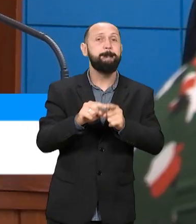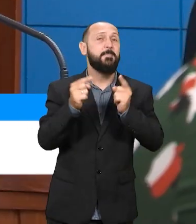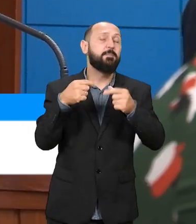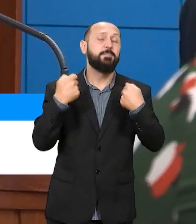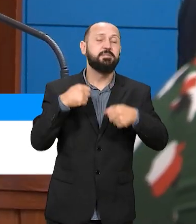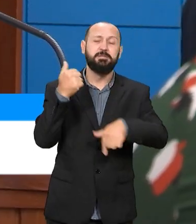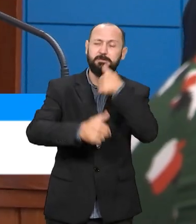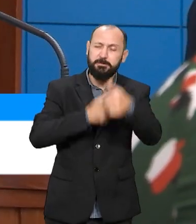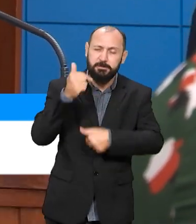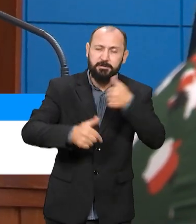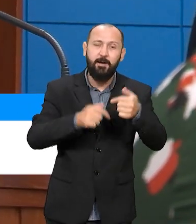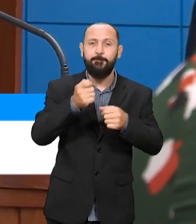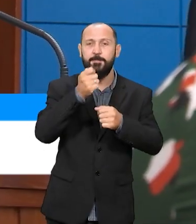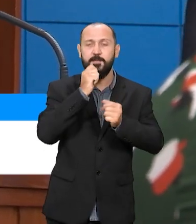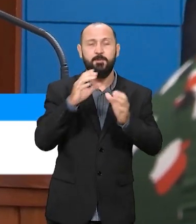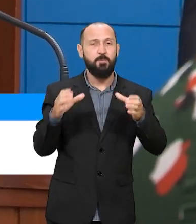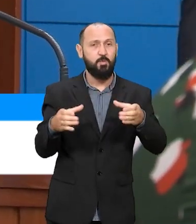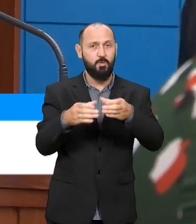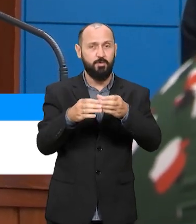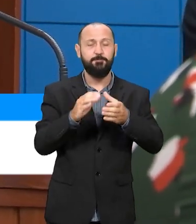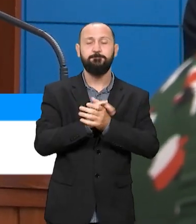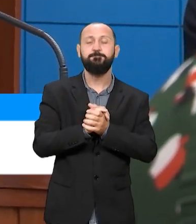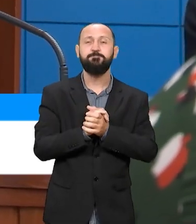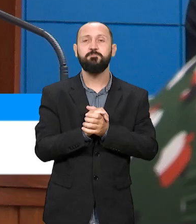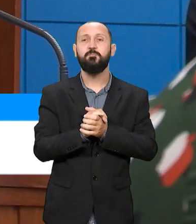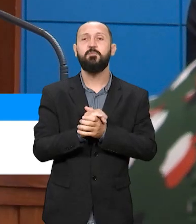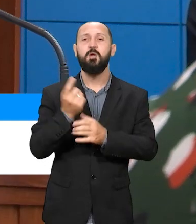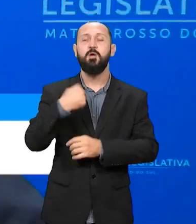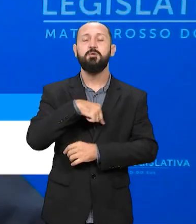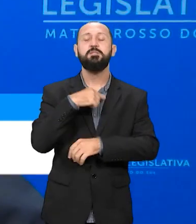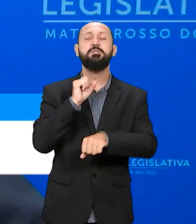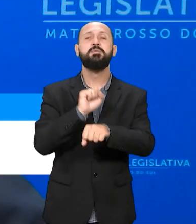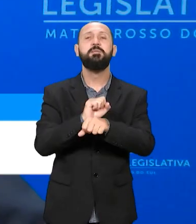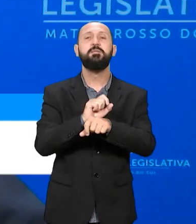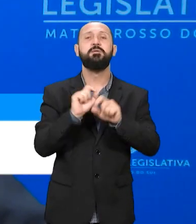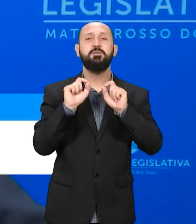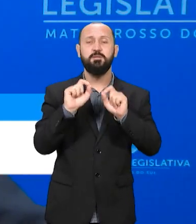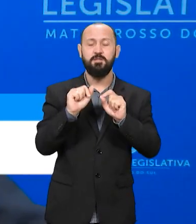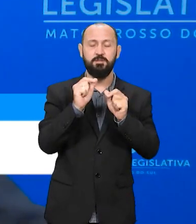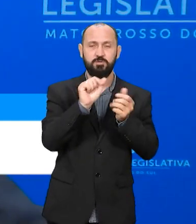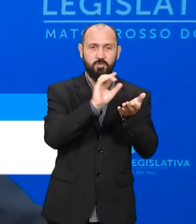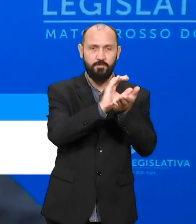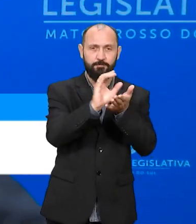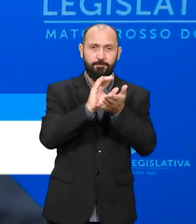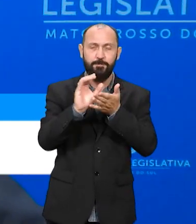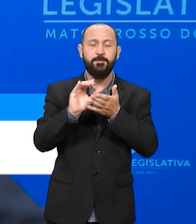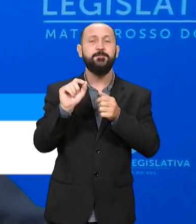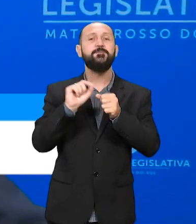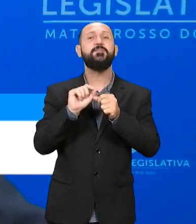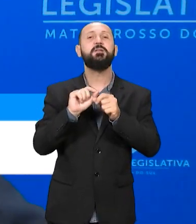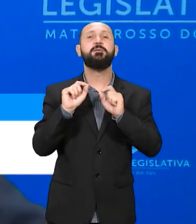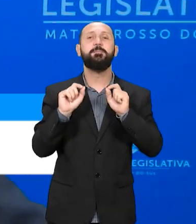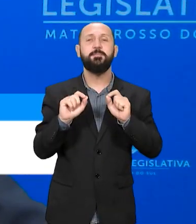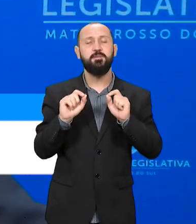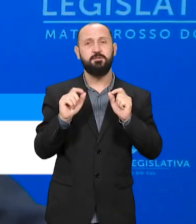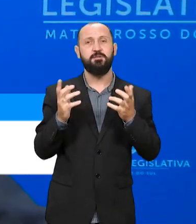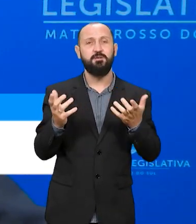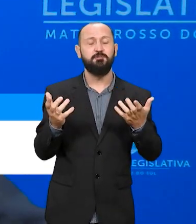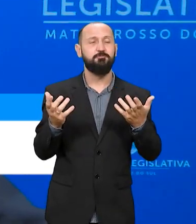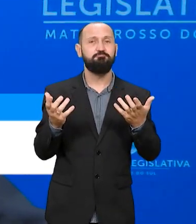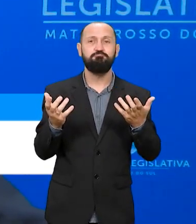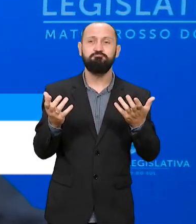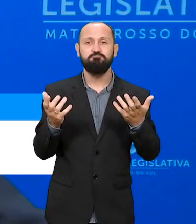dado porém há muito trabalho a ser feito pela comissão nós esperamos que esses repasses sejam